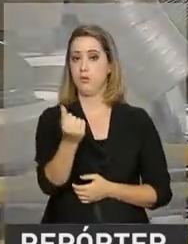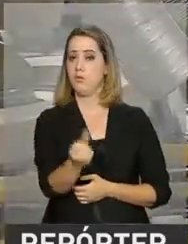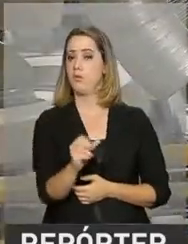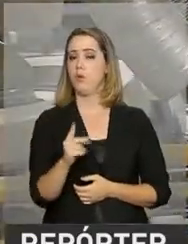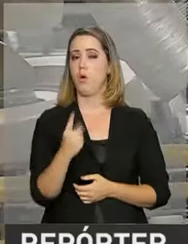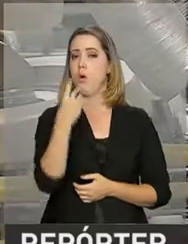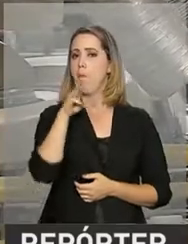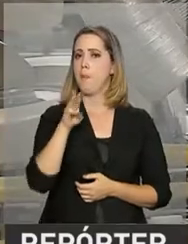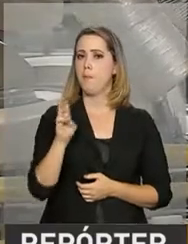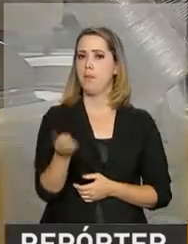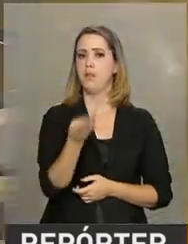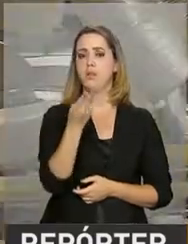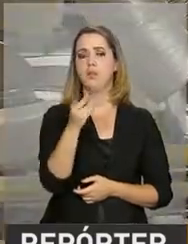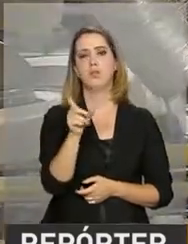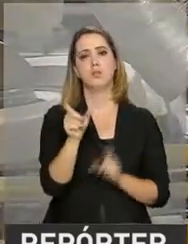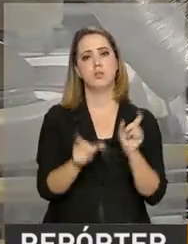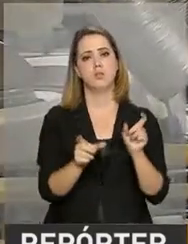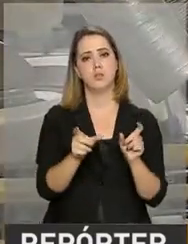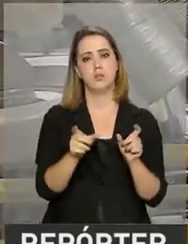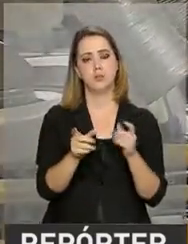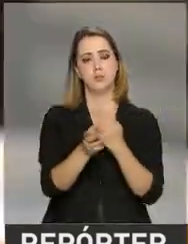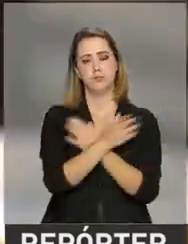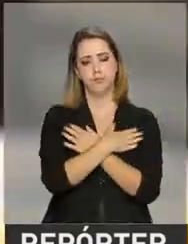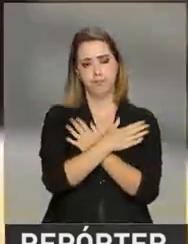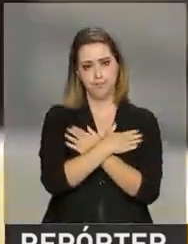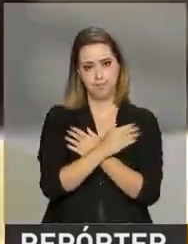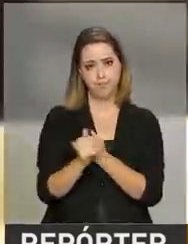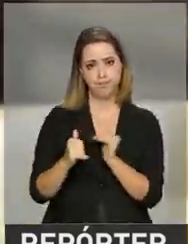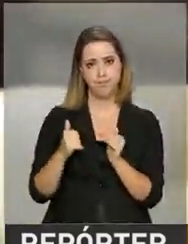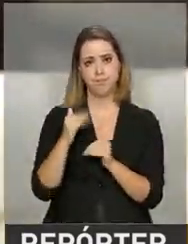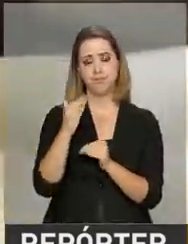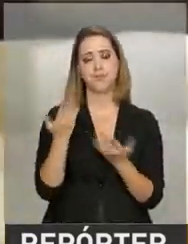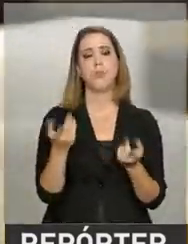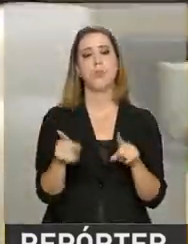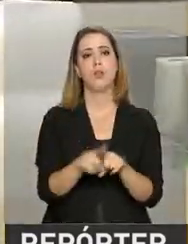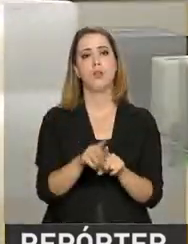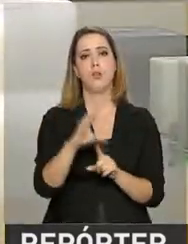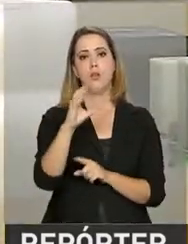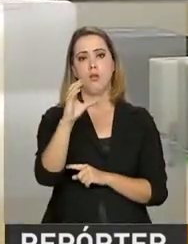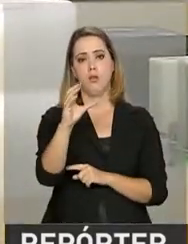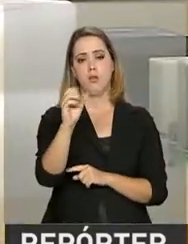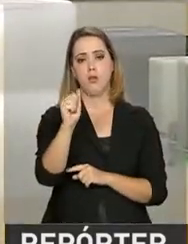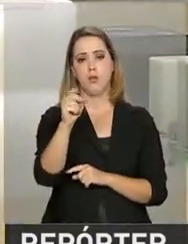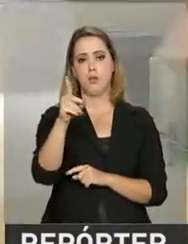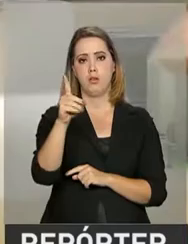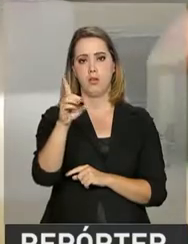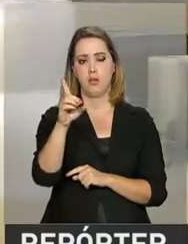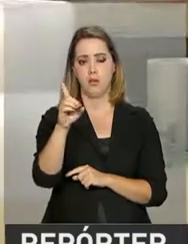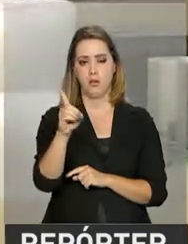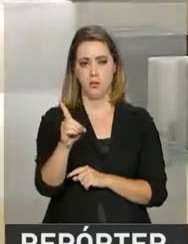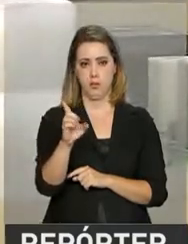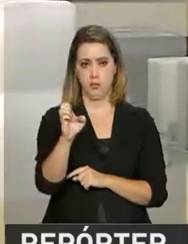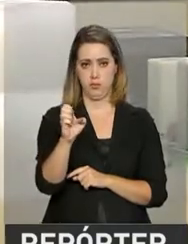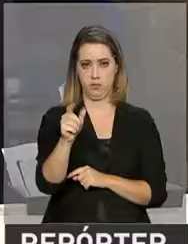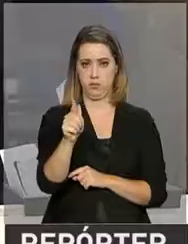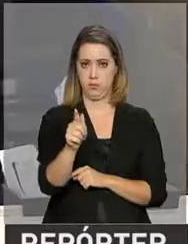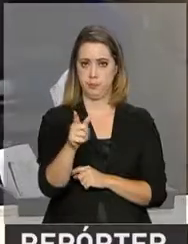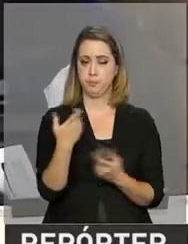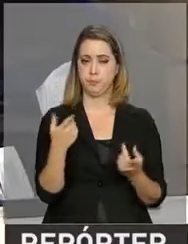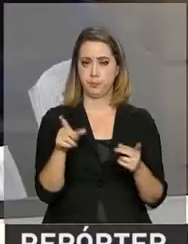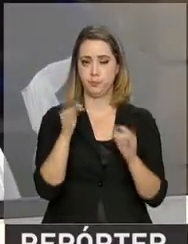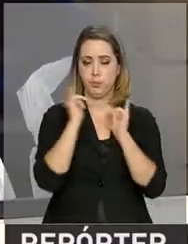milhão e trezentos mil postos de trabalho a menos os dados são do cadastro geral de empregados e desempregados o caged